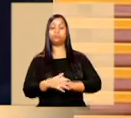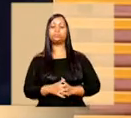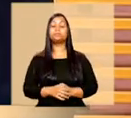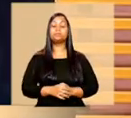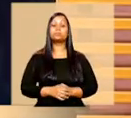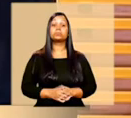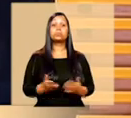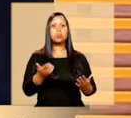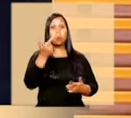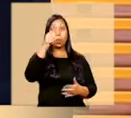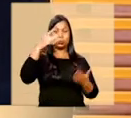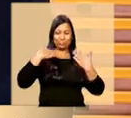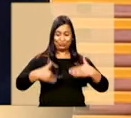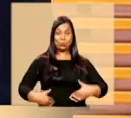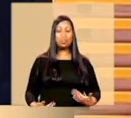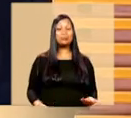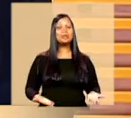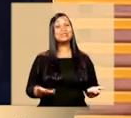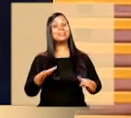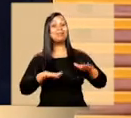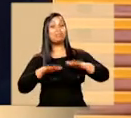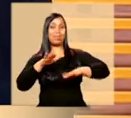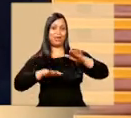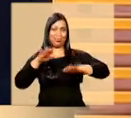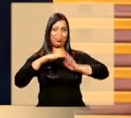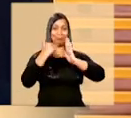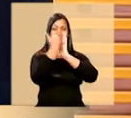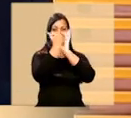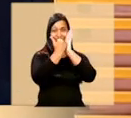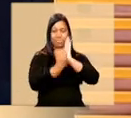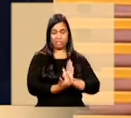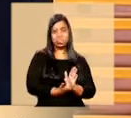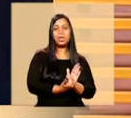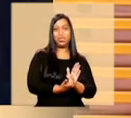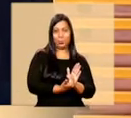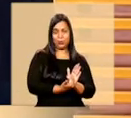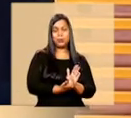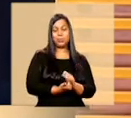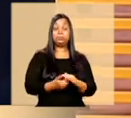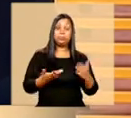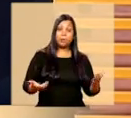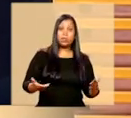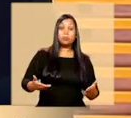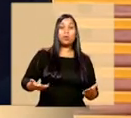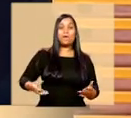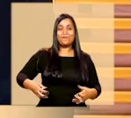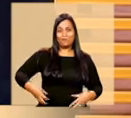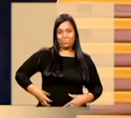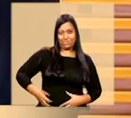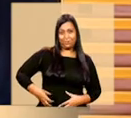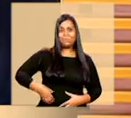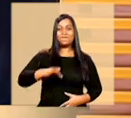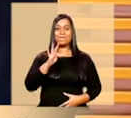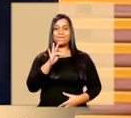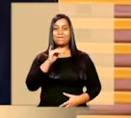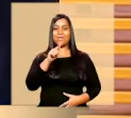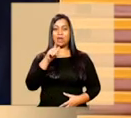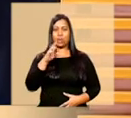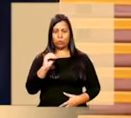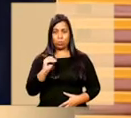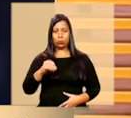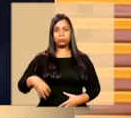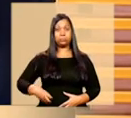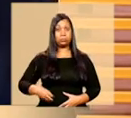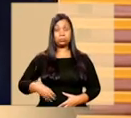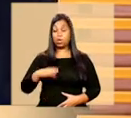4 meses. Para os outros órgãos, aí depende do critério realmente de prioridade. No caso do fígado, então são os